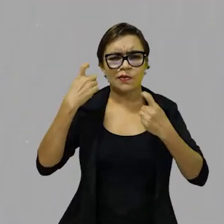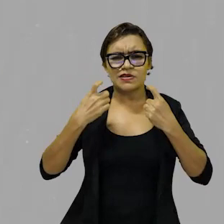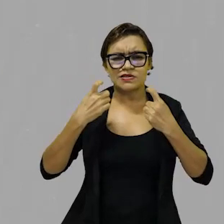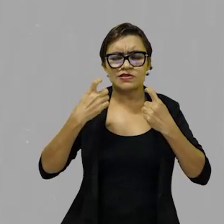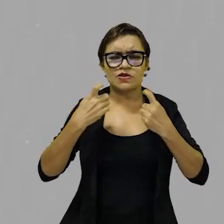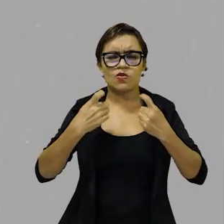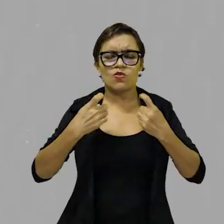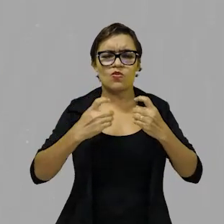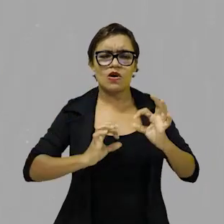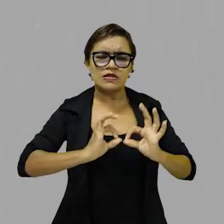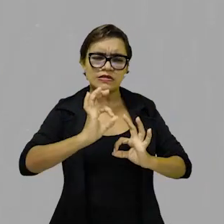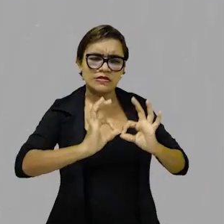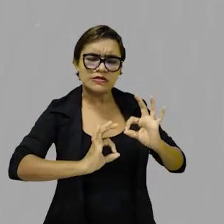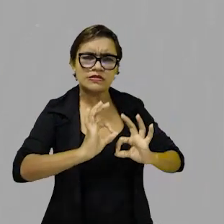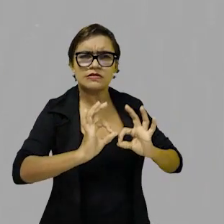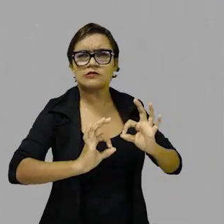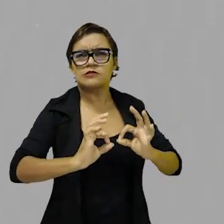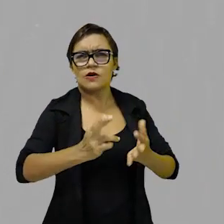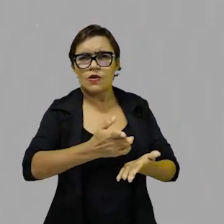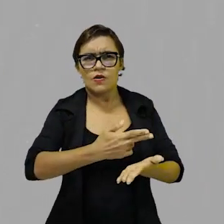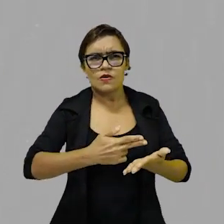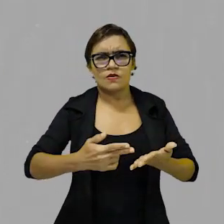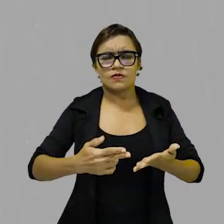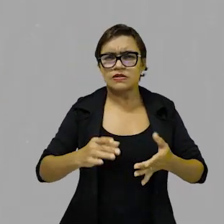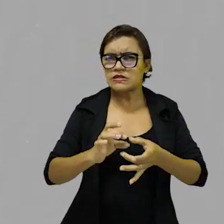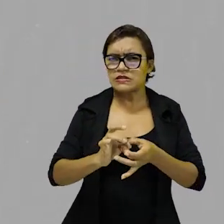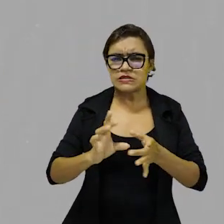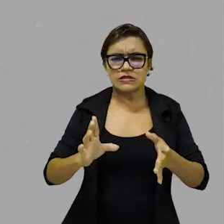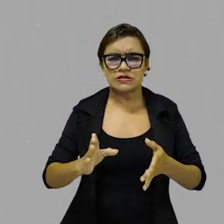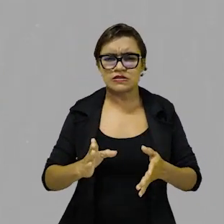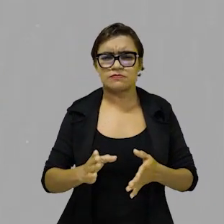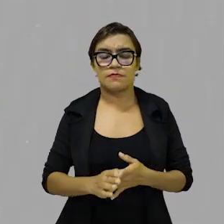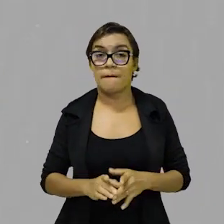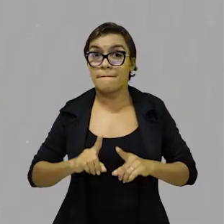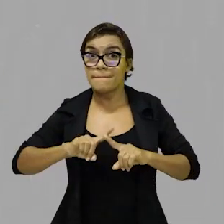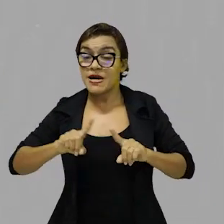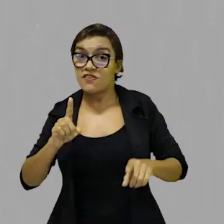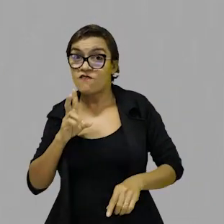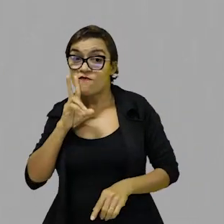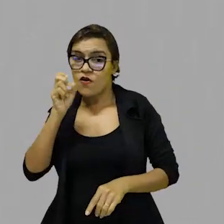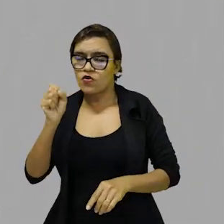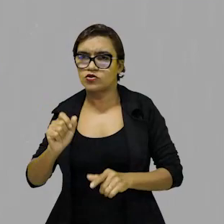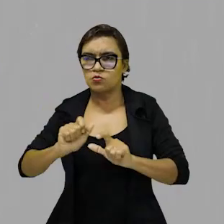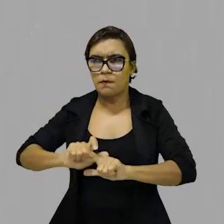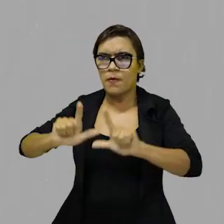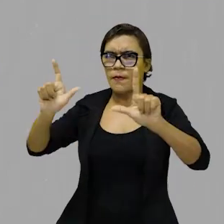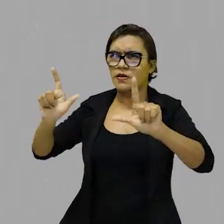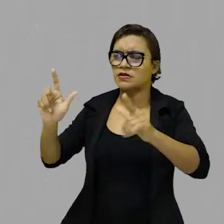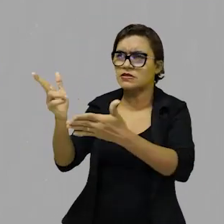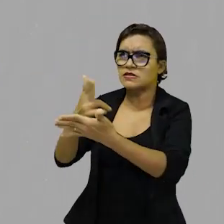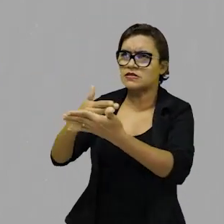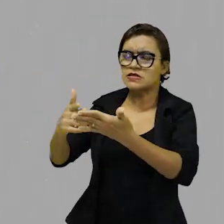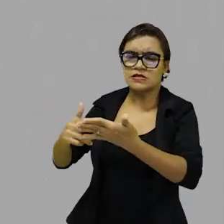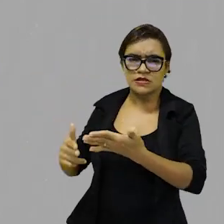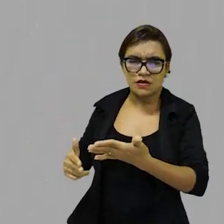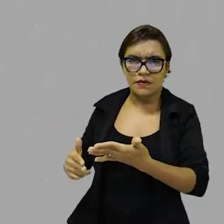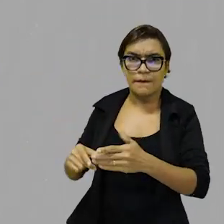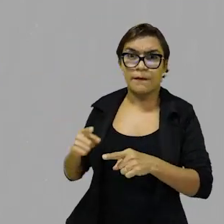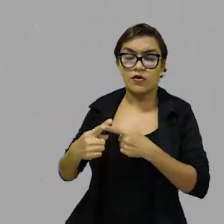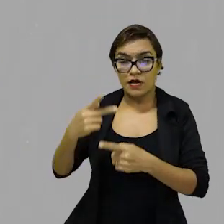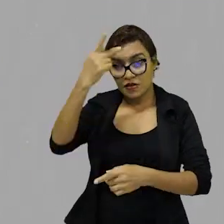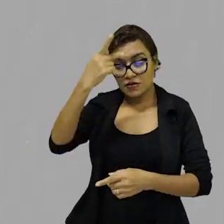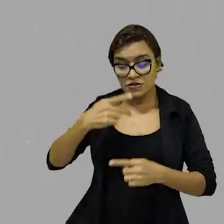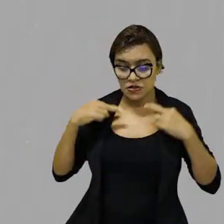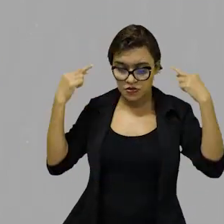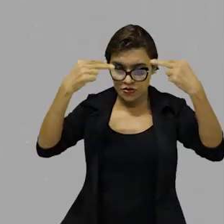o formato realista. É muito solto, mas ao mesmo tempo é muito forte. Né? Professor, por que ele desenhava assim? Porque ele se via dessa maneira